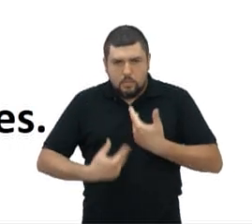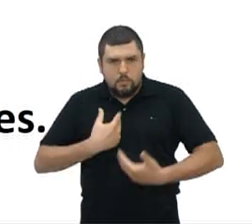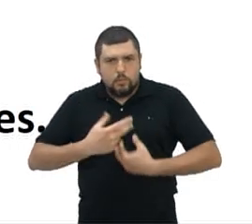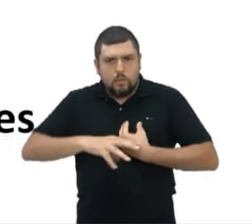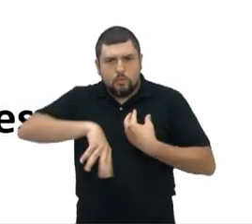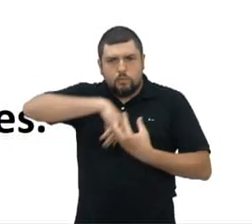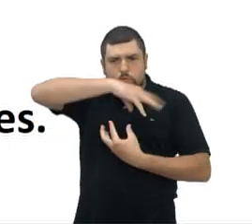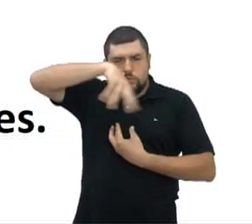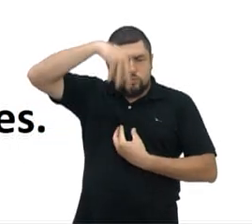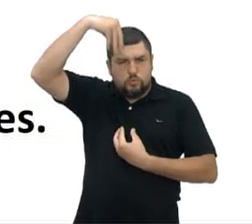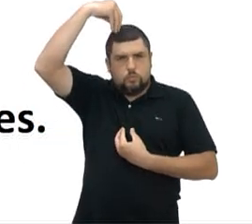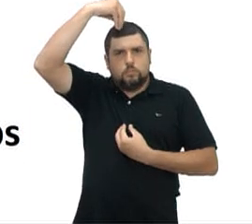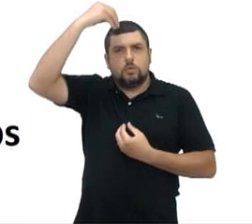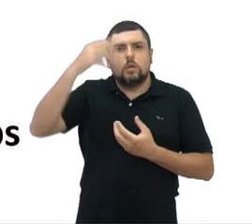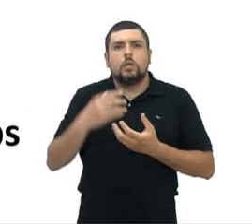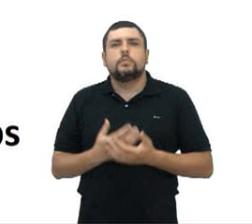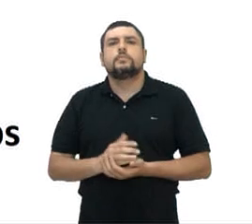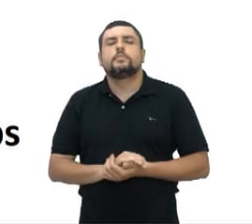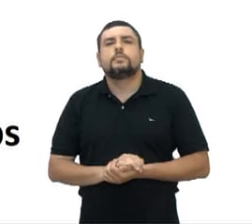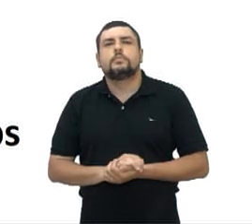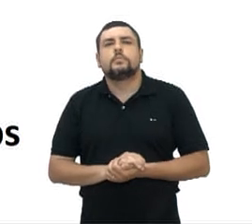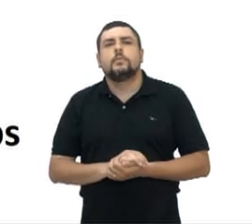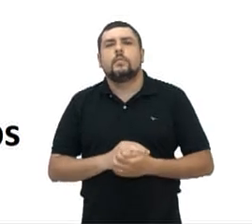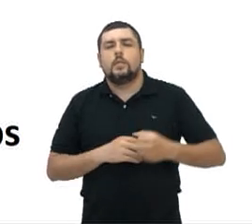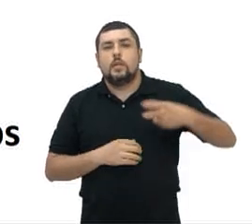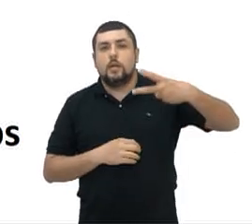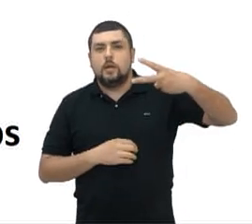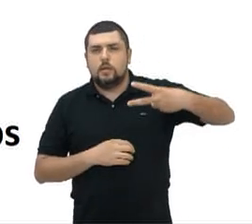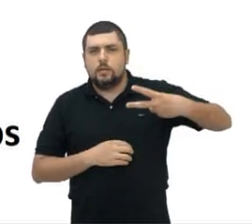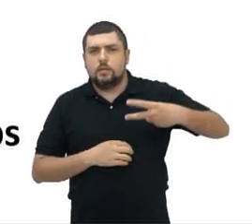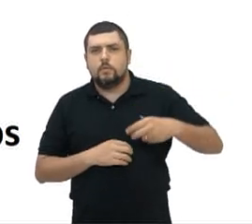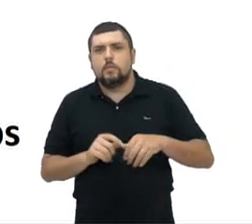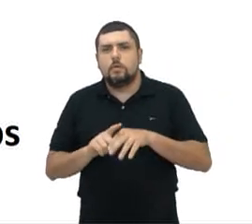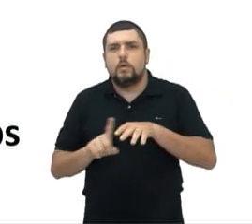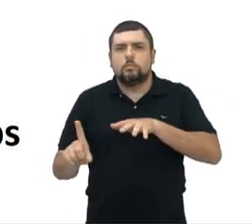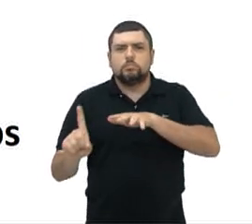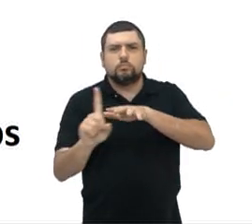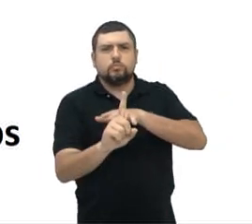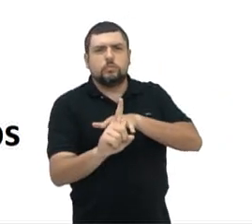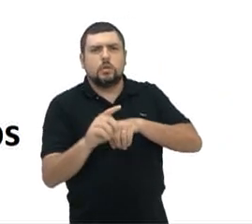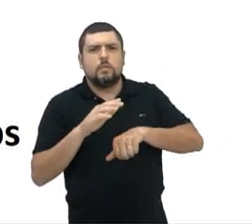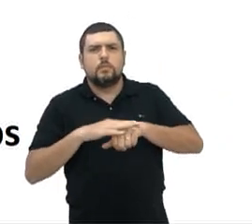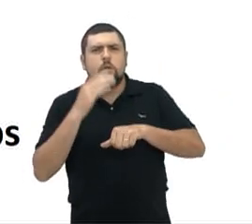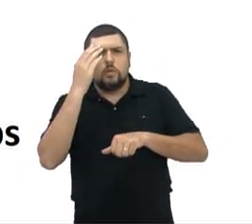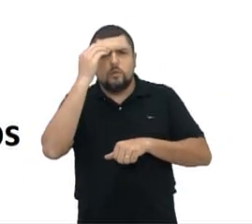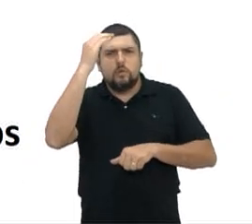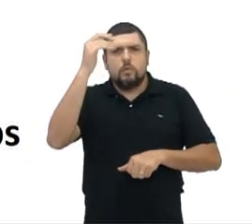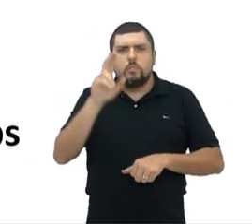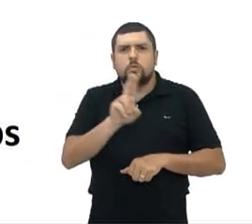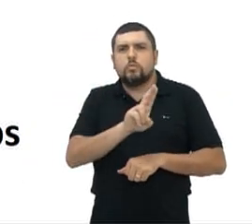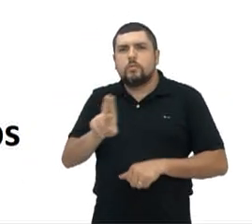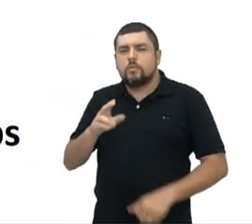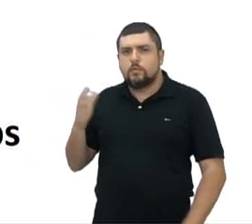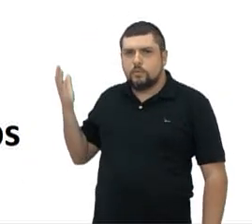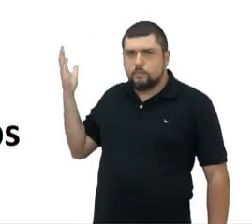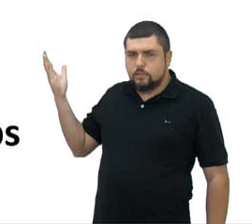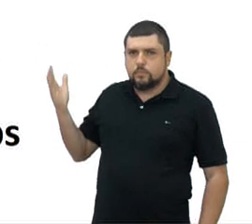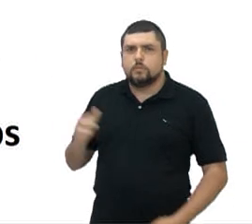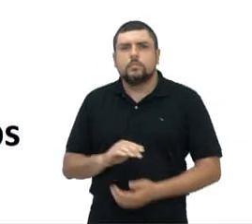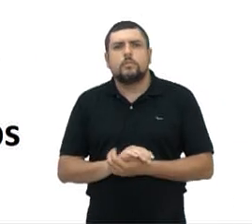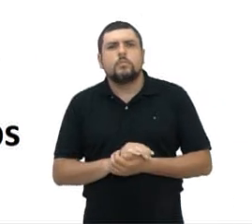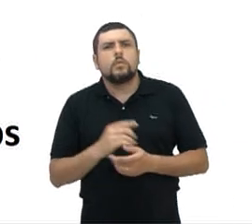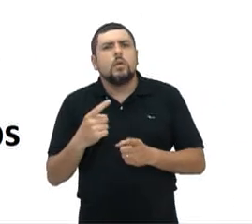prática, assim como as pirâmides, não foi? Próximo, entre as Candaces mais conhecidas está Amanixaqueto. Por